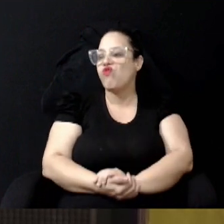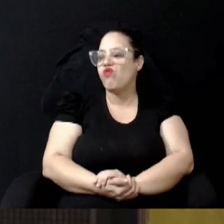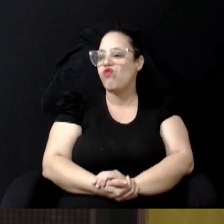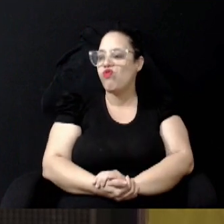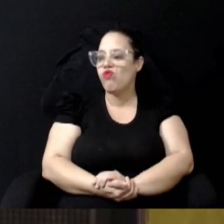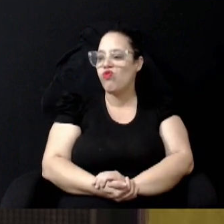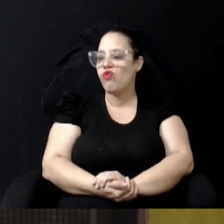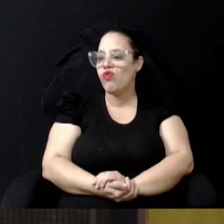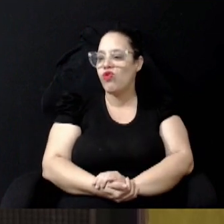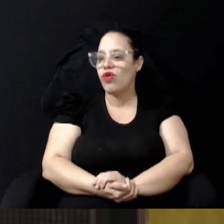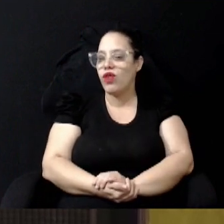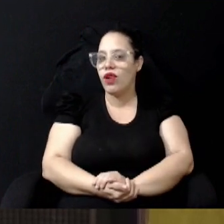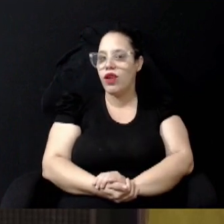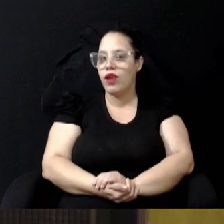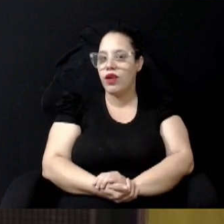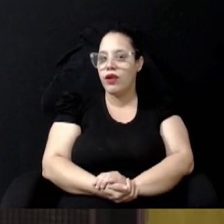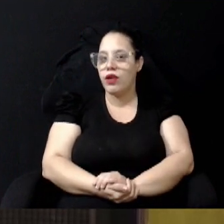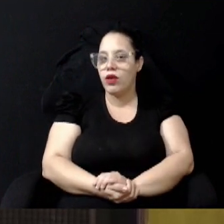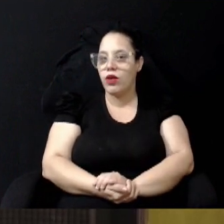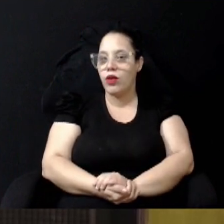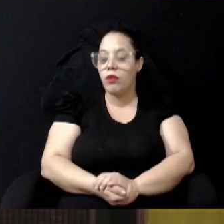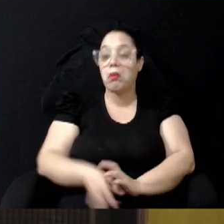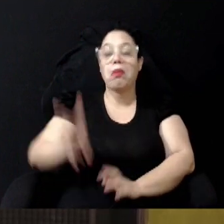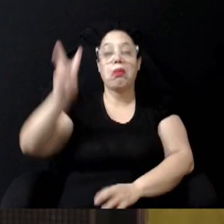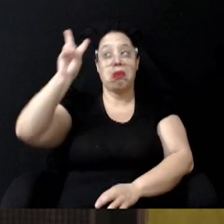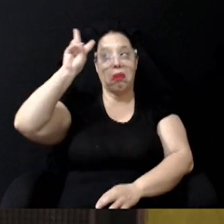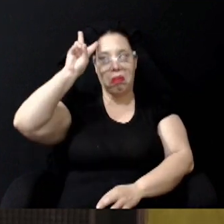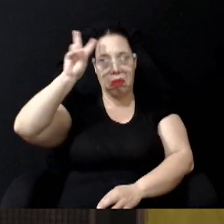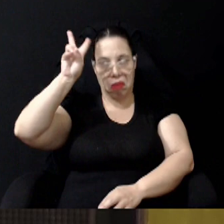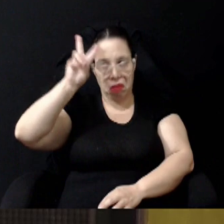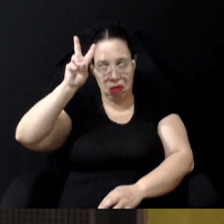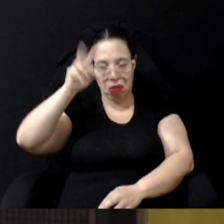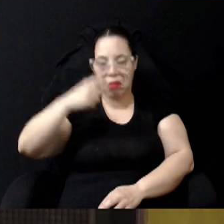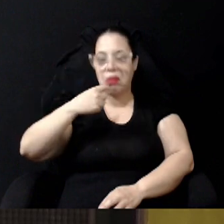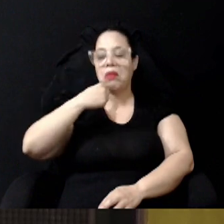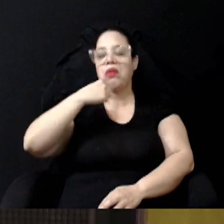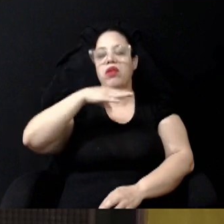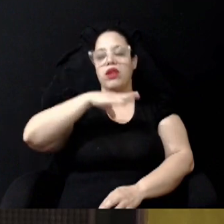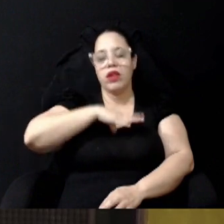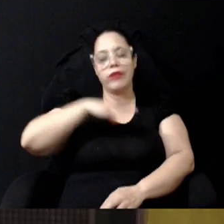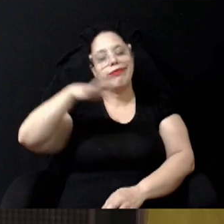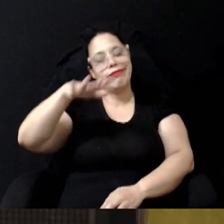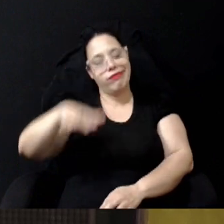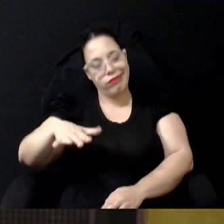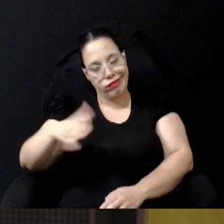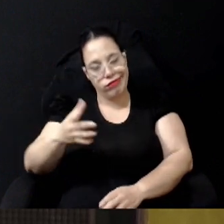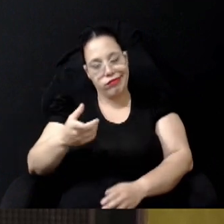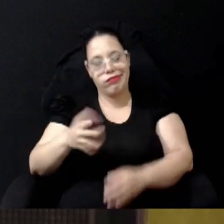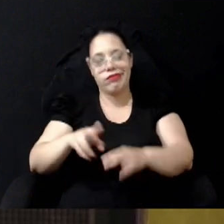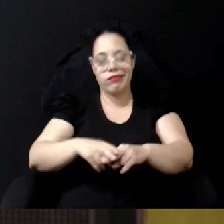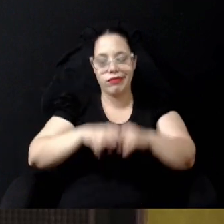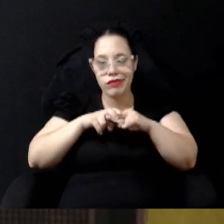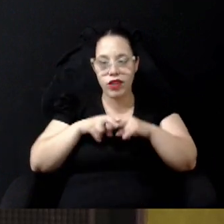certa parte da história da cidade de Campinas. Portanto, o seu Valdir